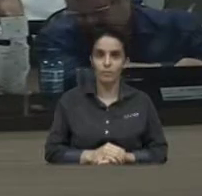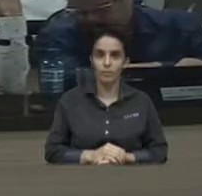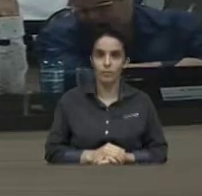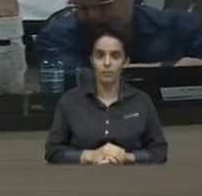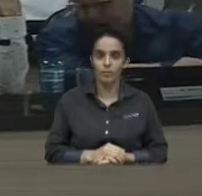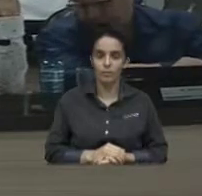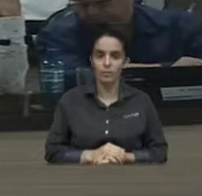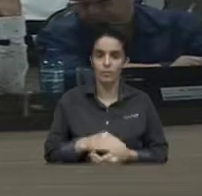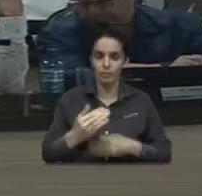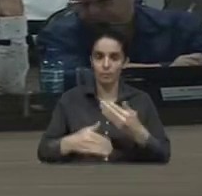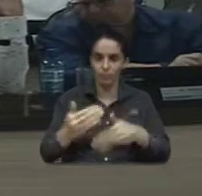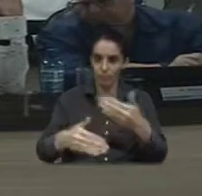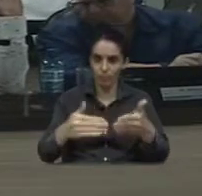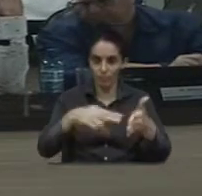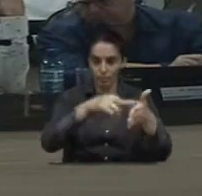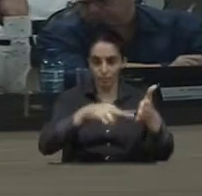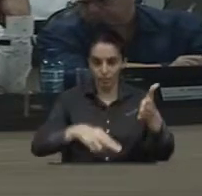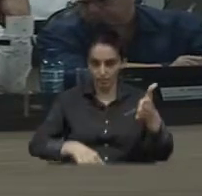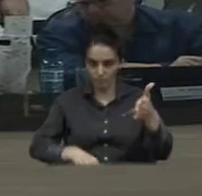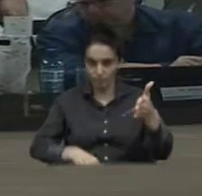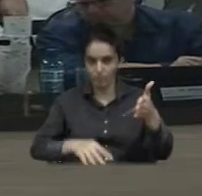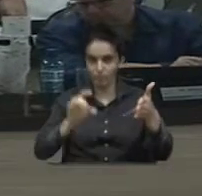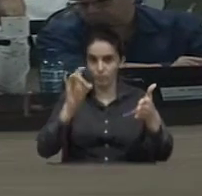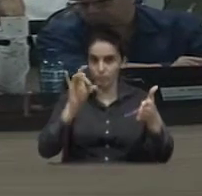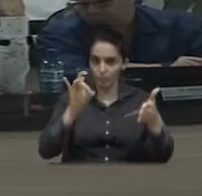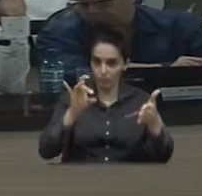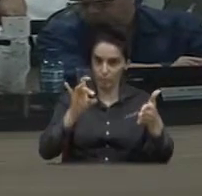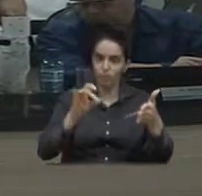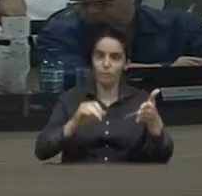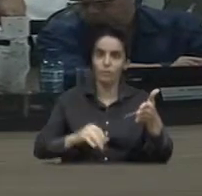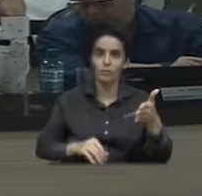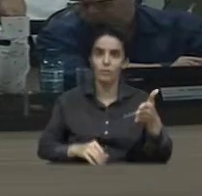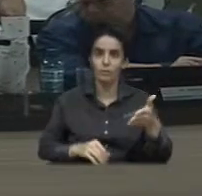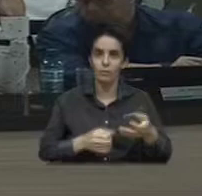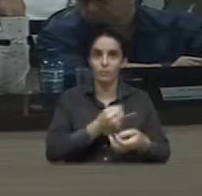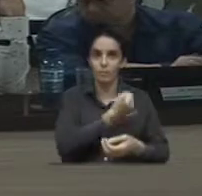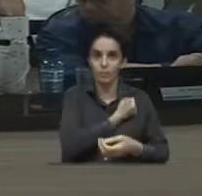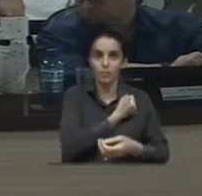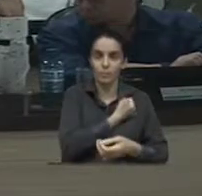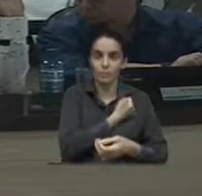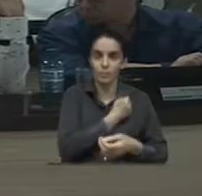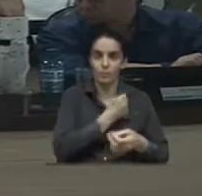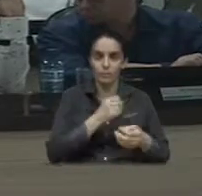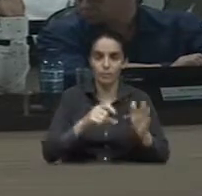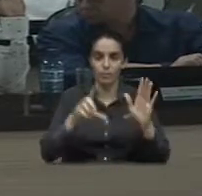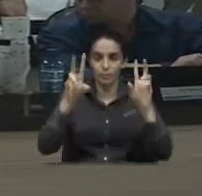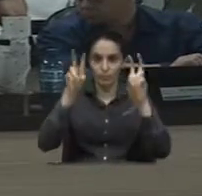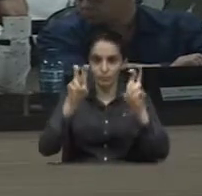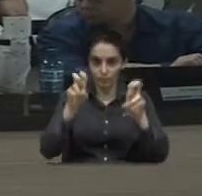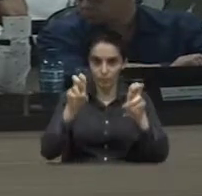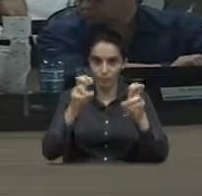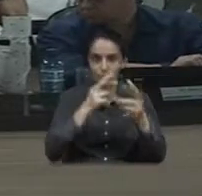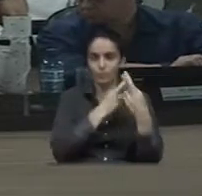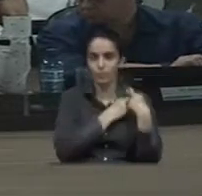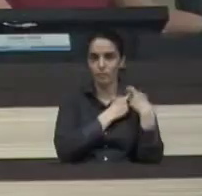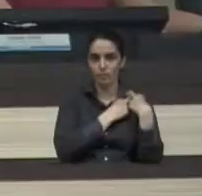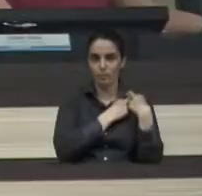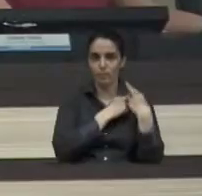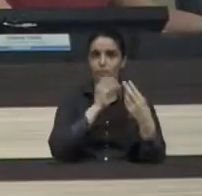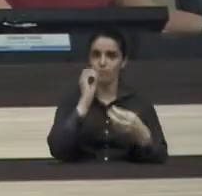do processo, que seja lido apenas o número, a ementa e o proponente. Tá